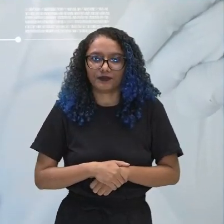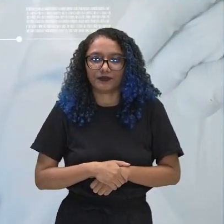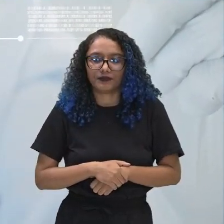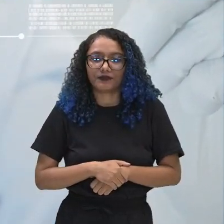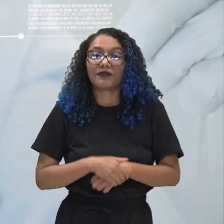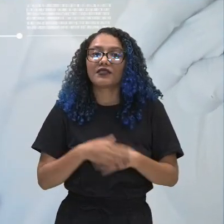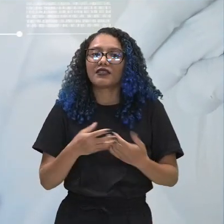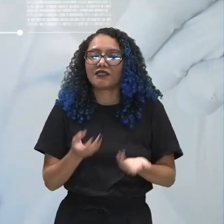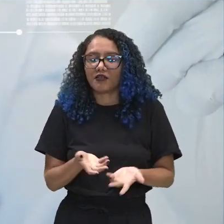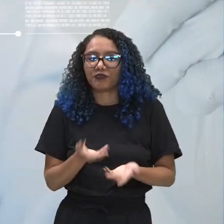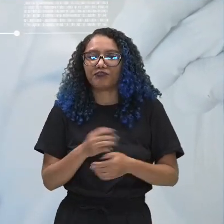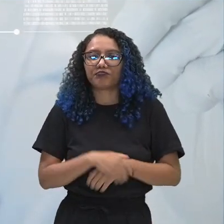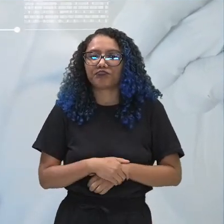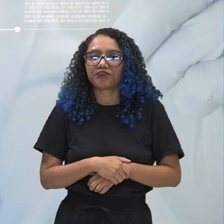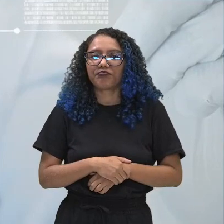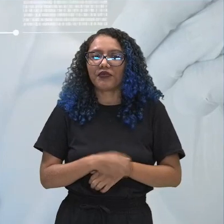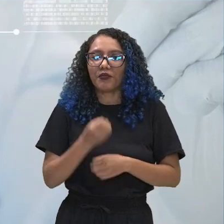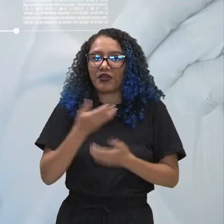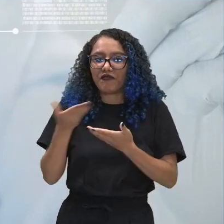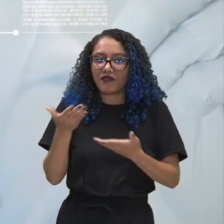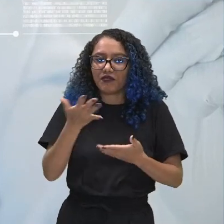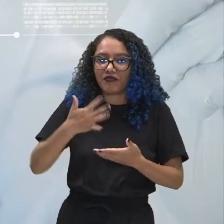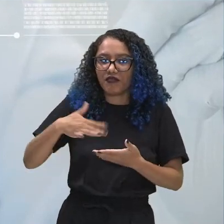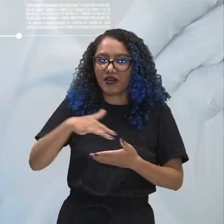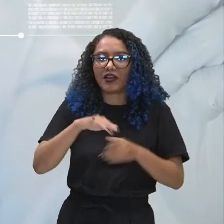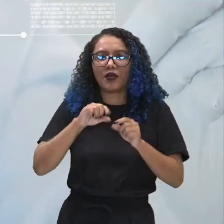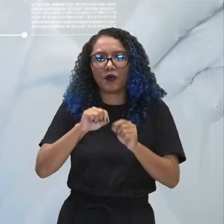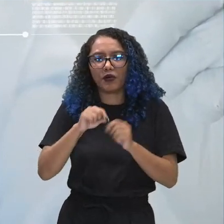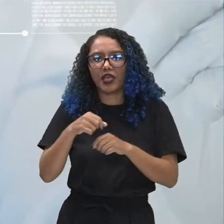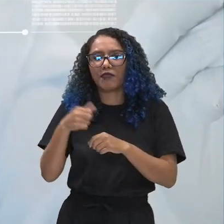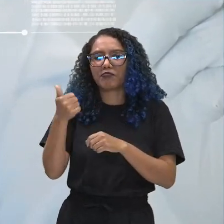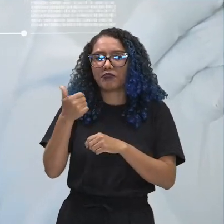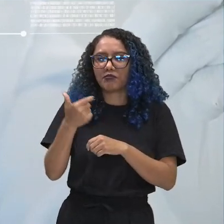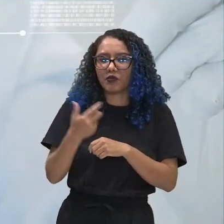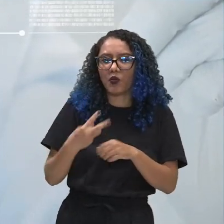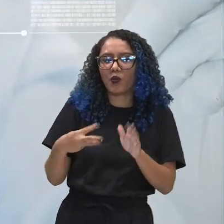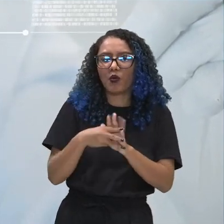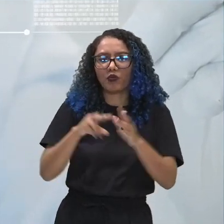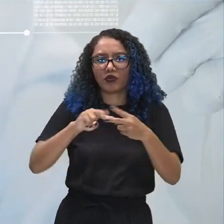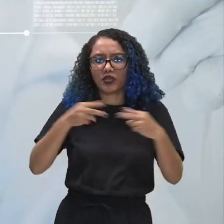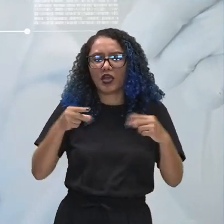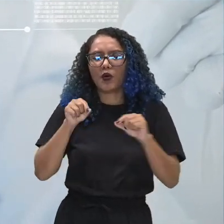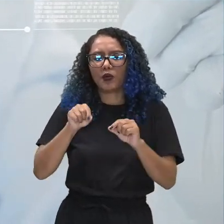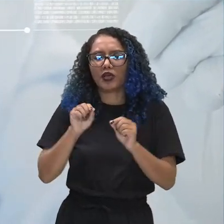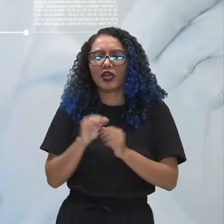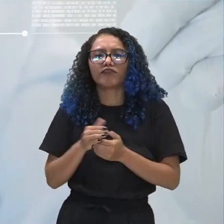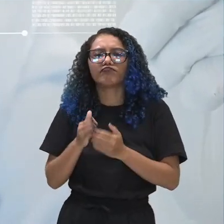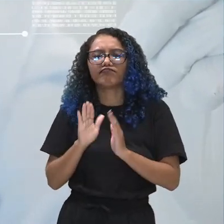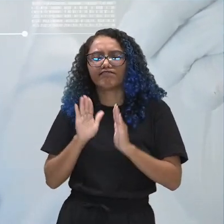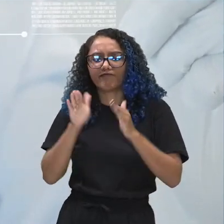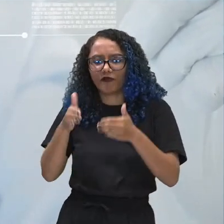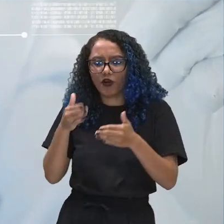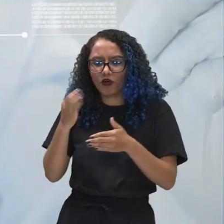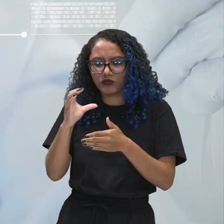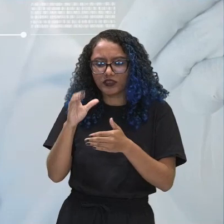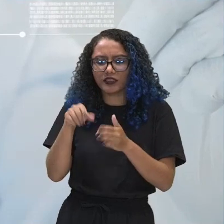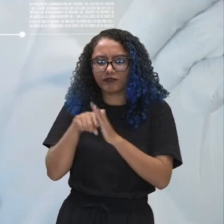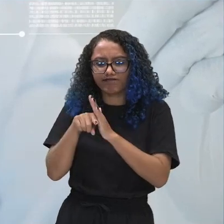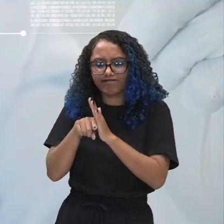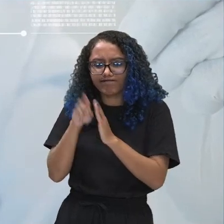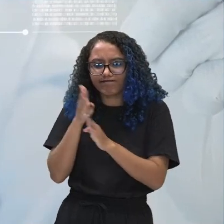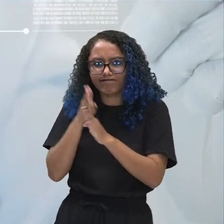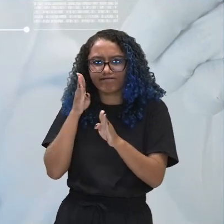Bem-vindos ao mundo fascinante do sequenciamento de DNA, onde a ciência se encontra com a descoberta.